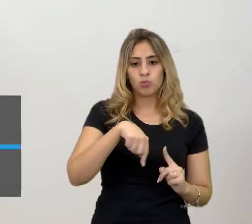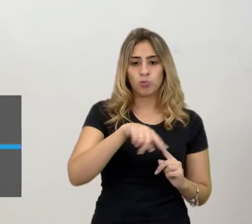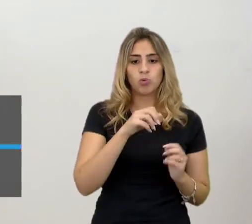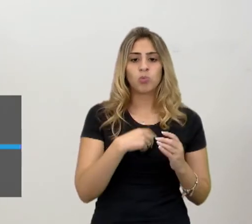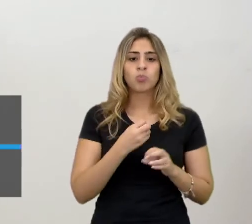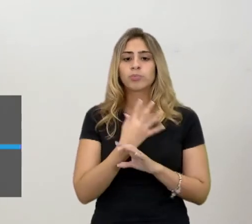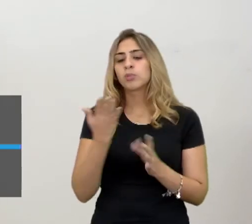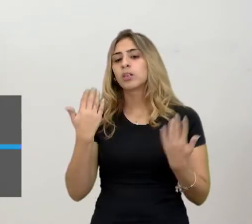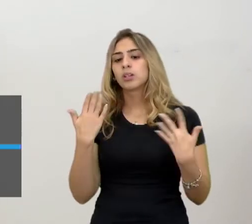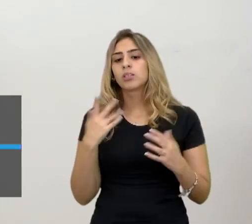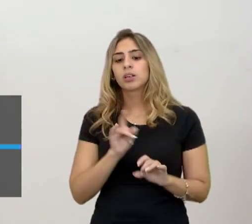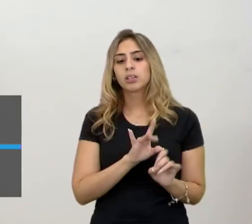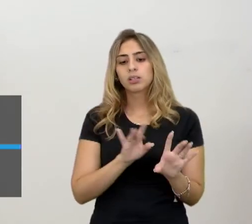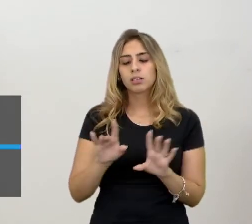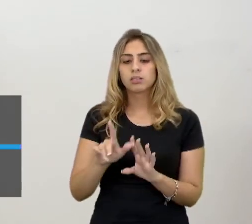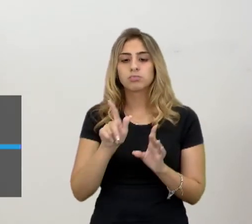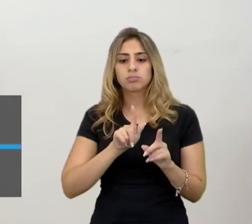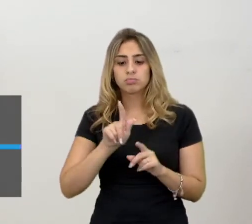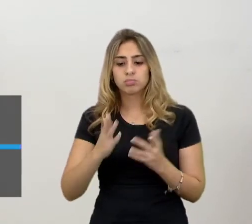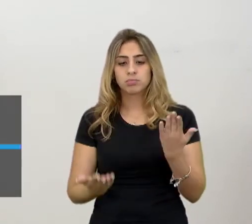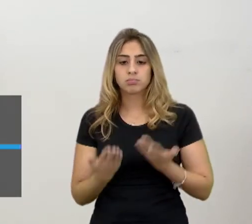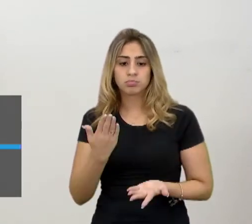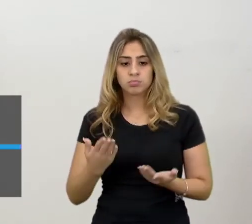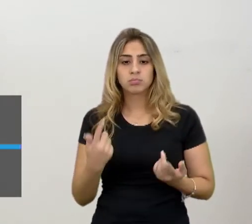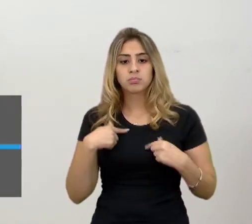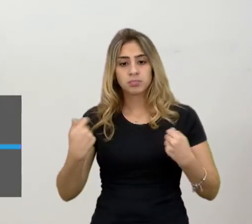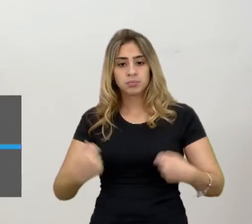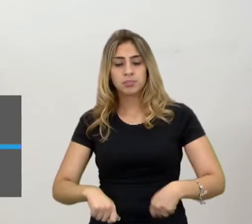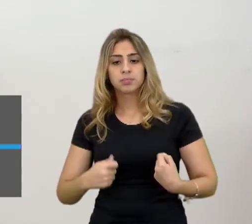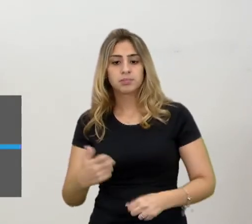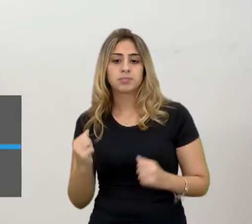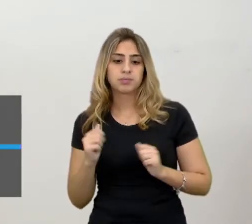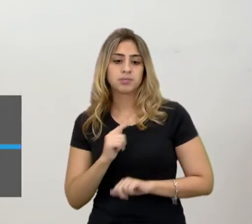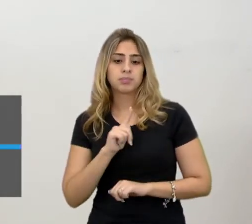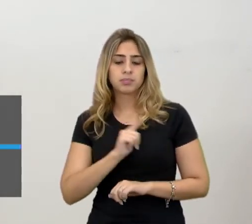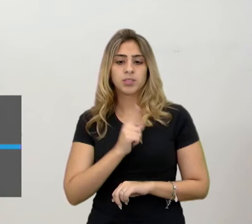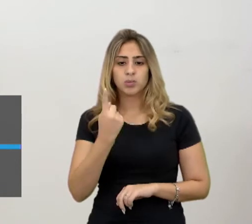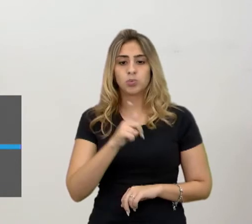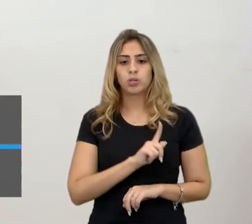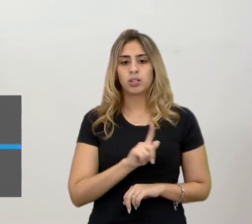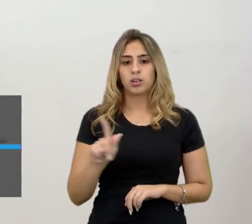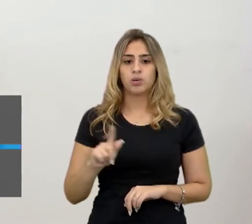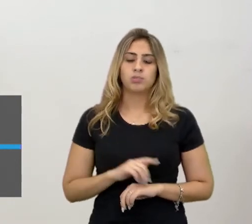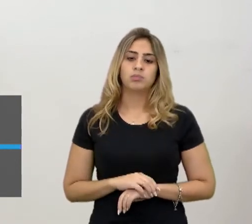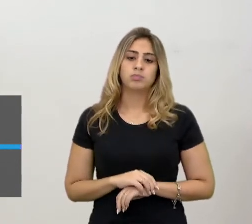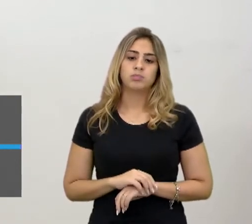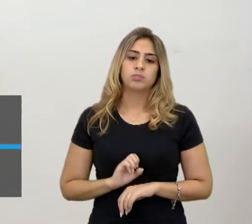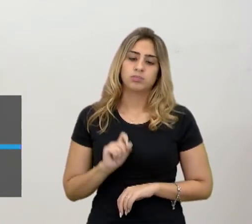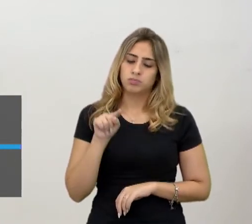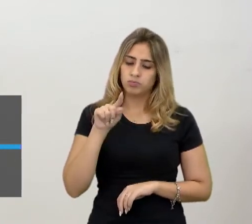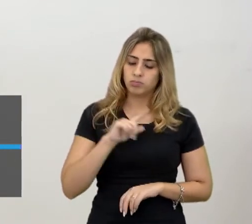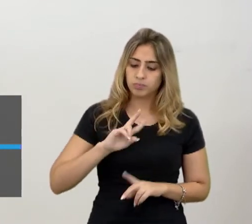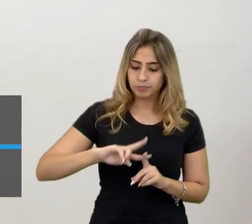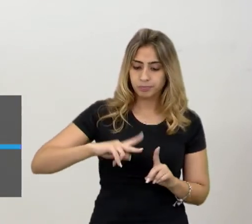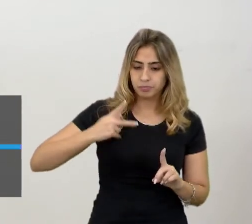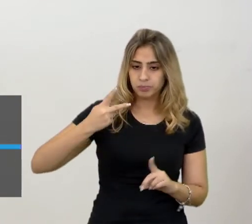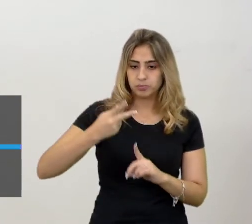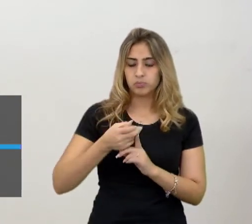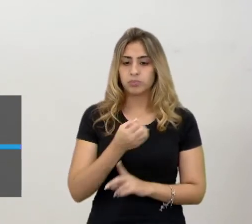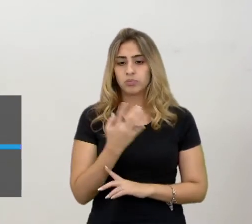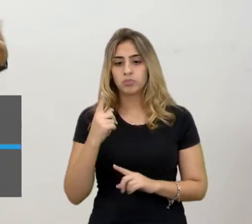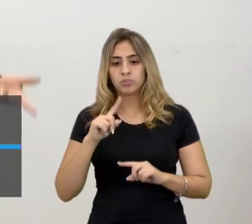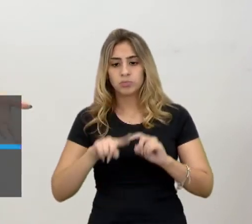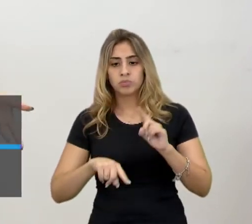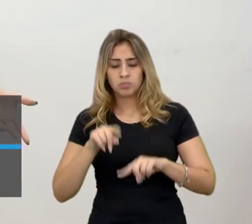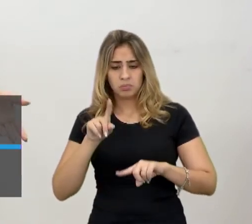né, cada grama de substância precisa para poder mudar 1 grau. E aí, se você dobrar a quantidade de